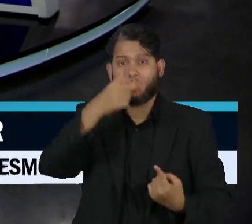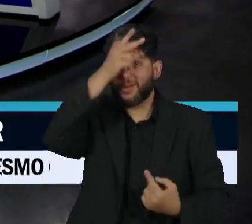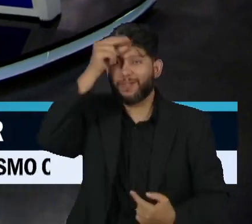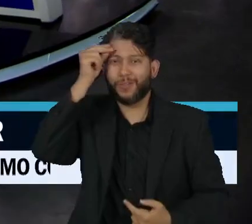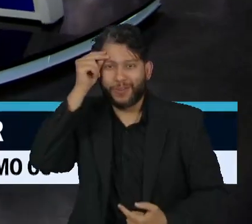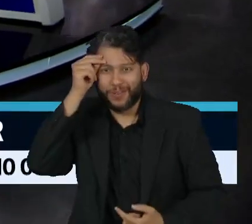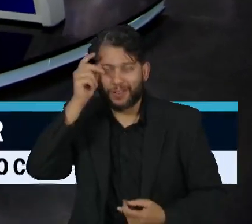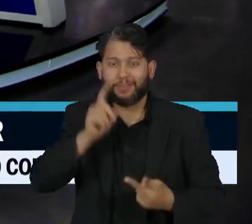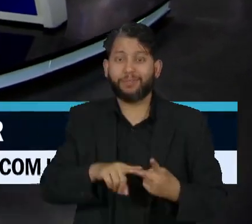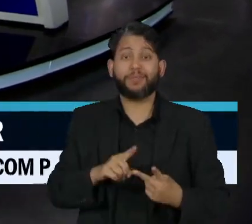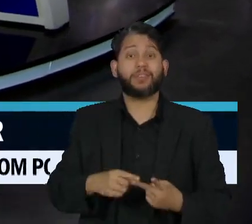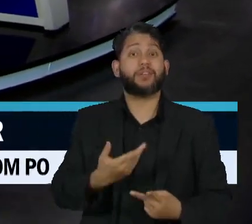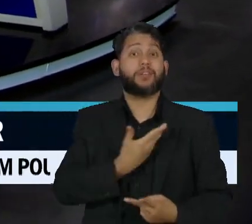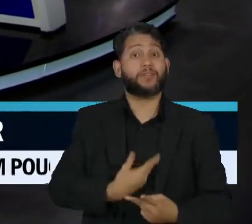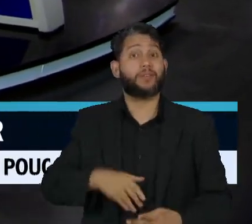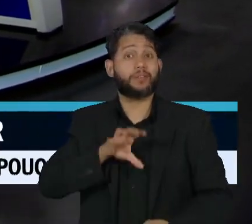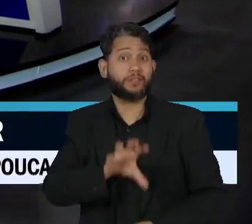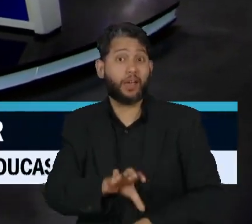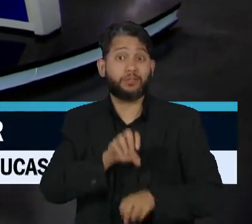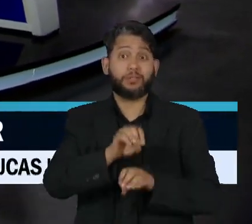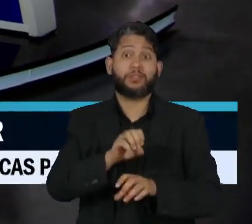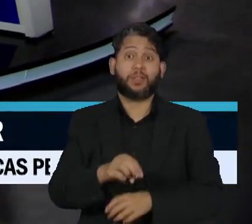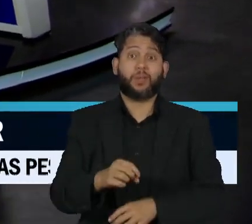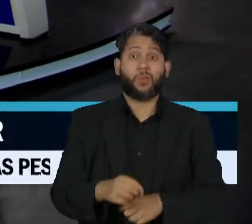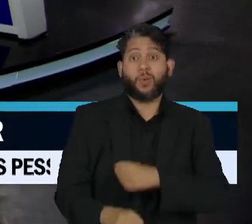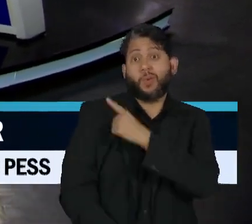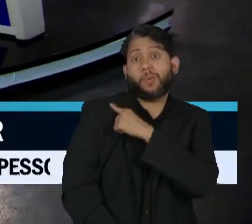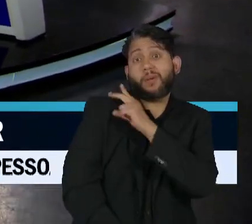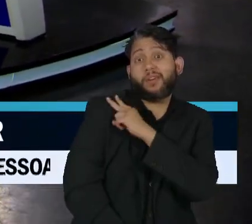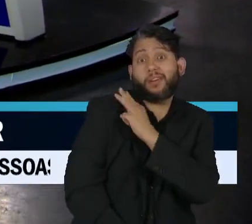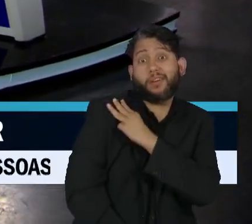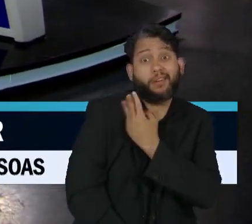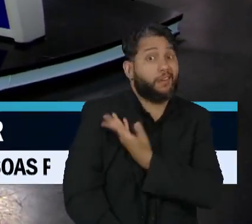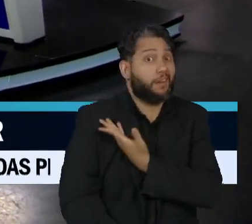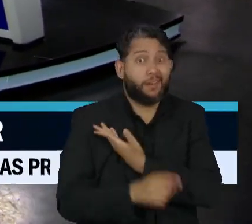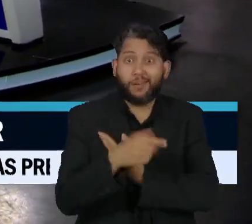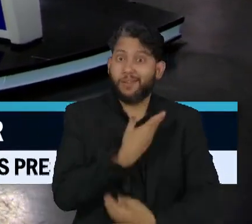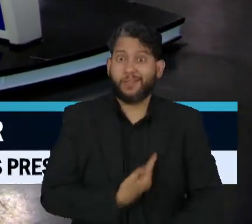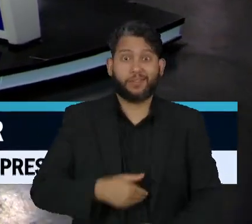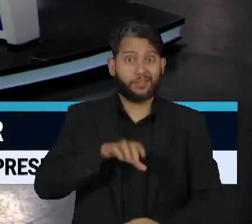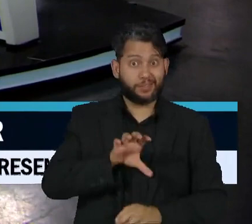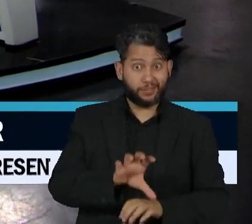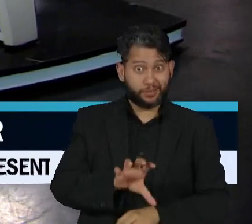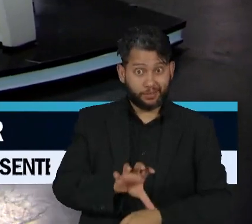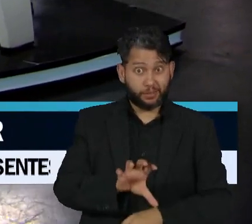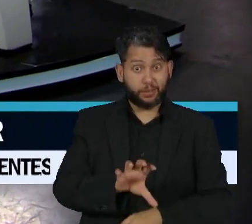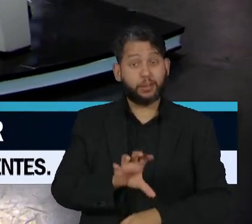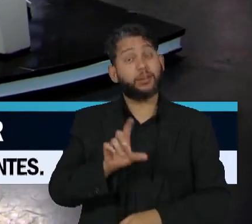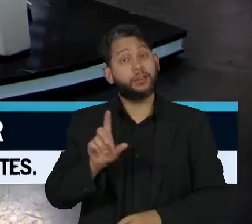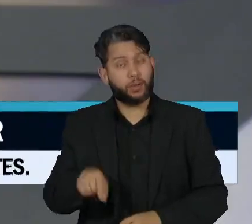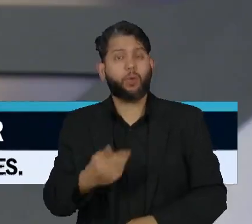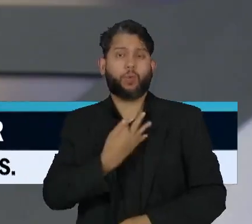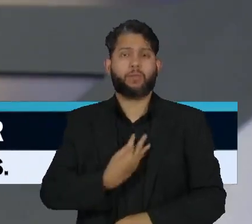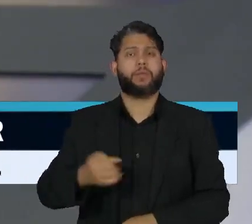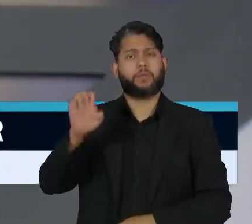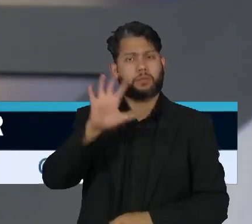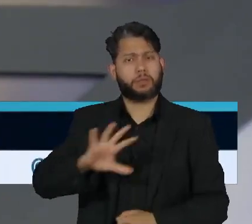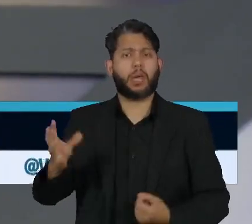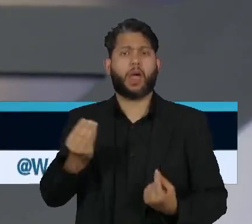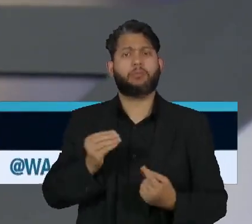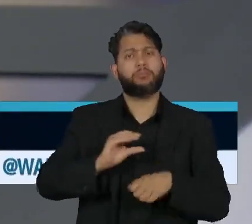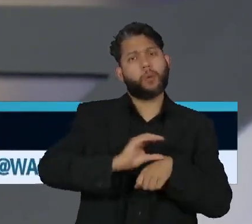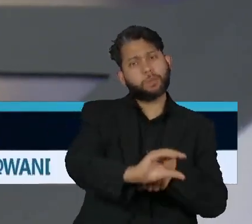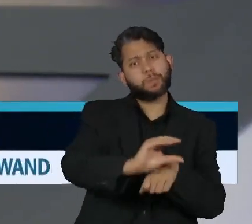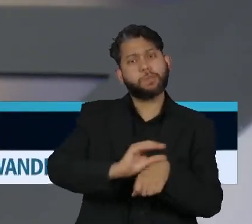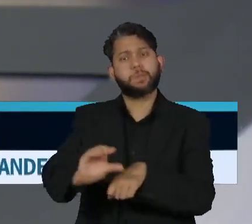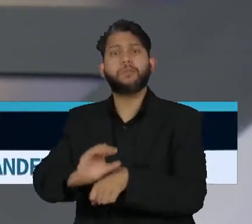os estados, no caso do ensino médio. Então, o governo federal, além dos recursos que vem em boa hora, e um programa vem em boa hora, precisa